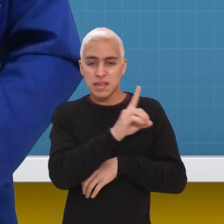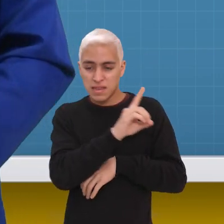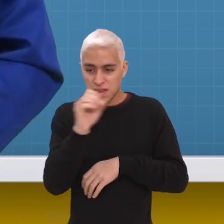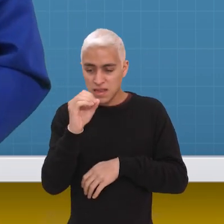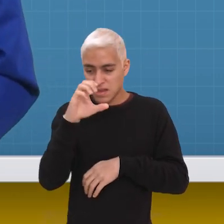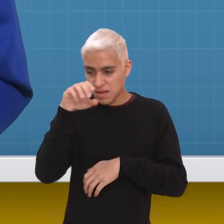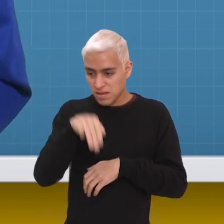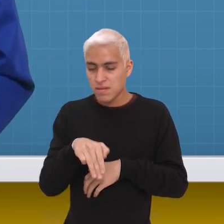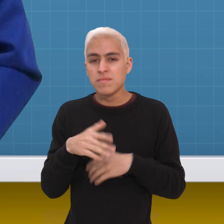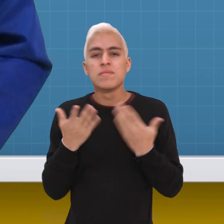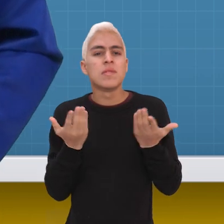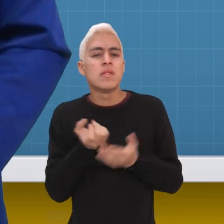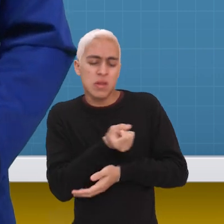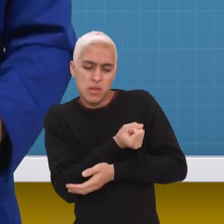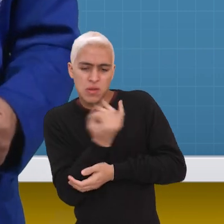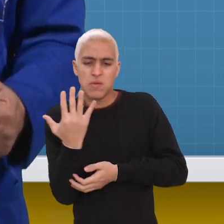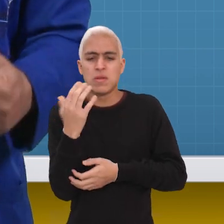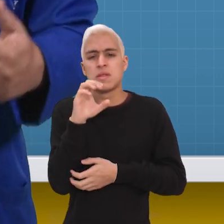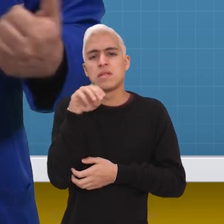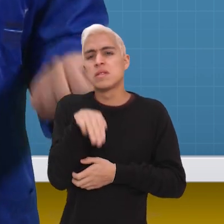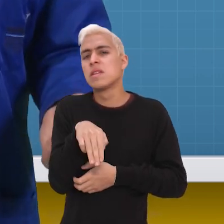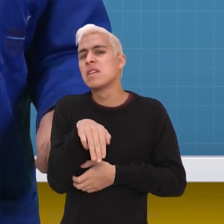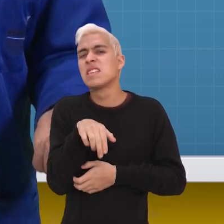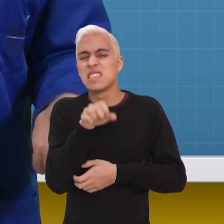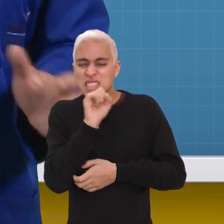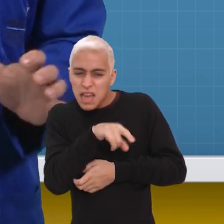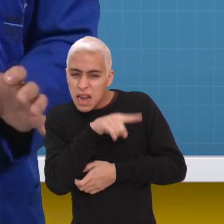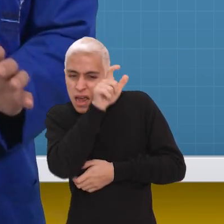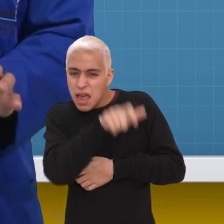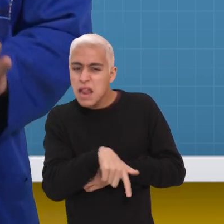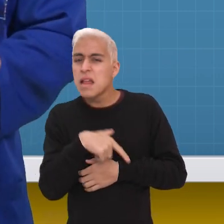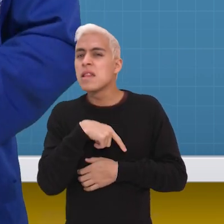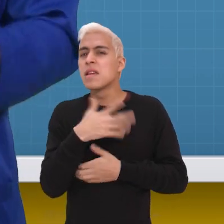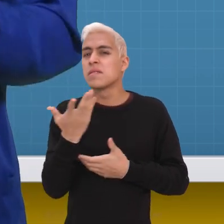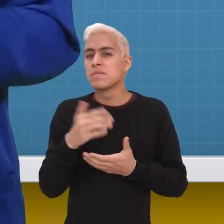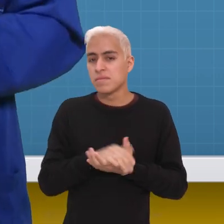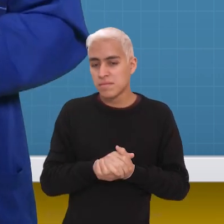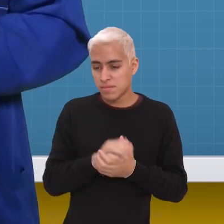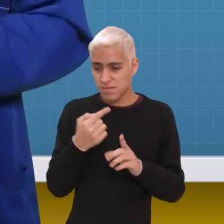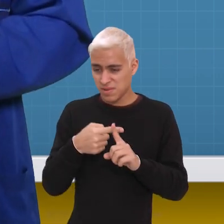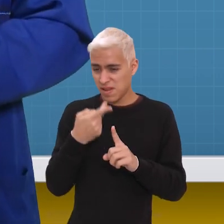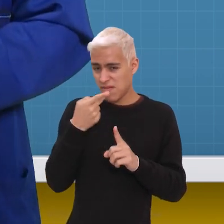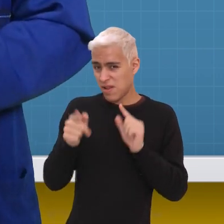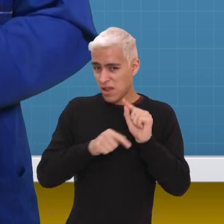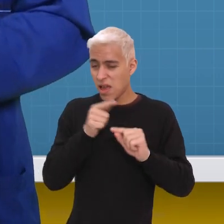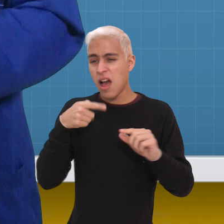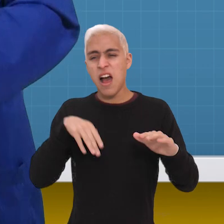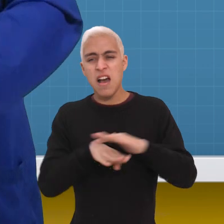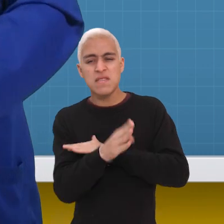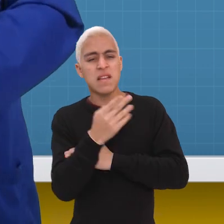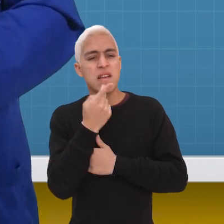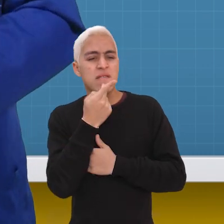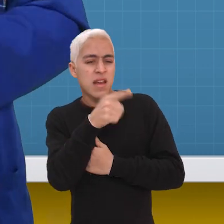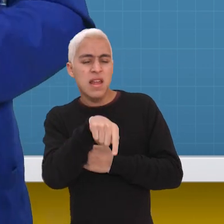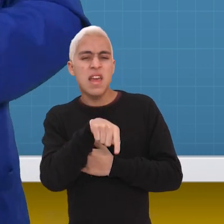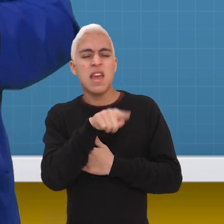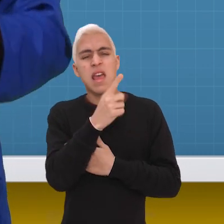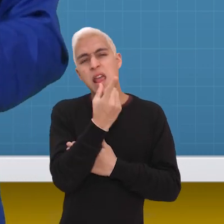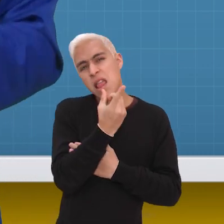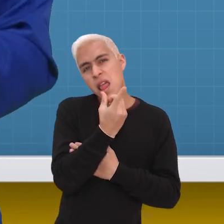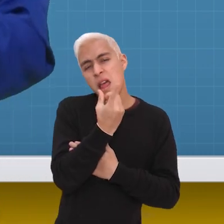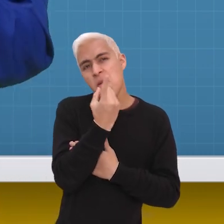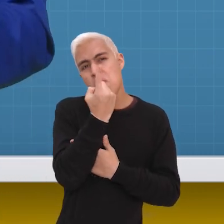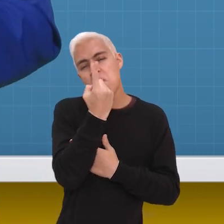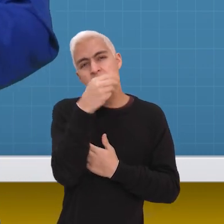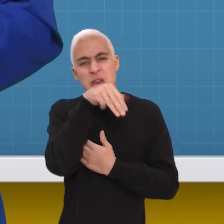tem 100 centímetros. Quantos centímetros será que mede a Juliana? Porque eu falei para vocês e a gente está acostumado a ver, a pessoa